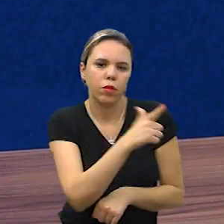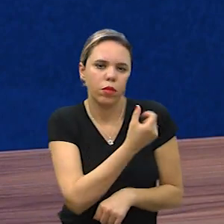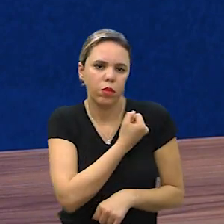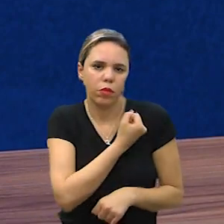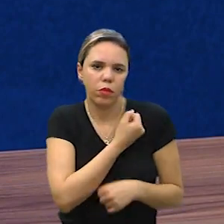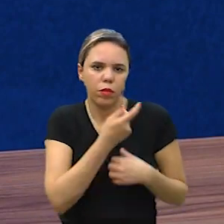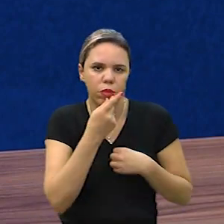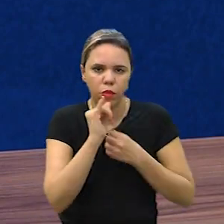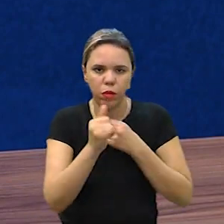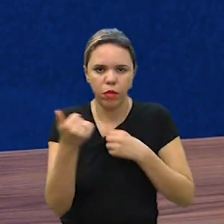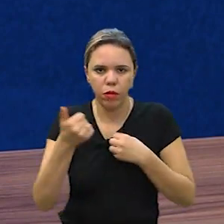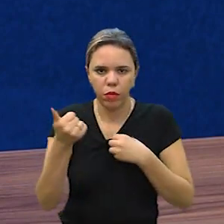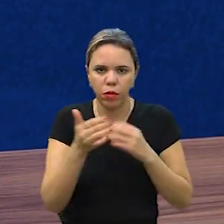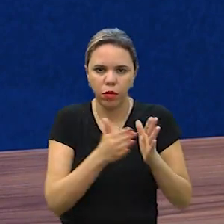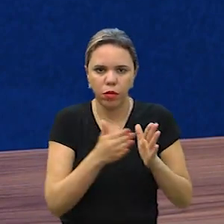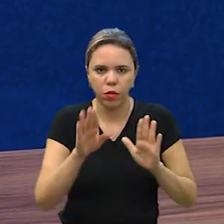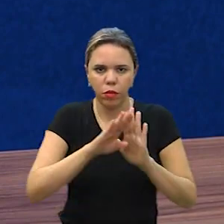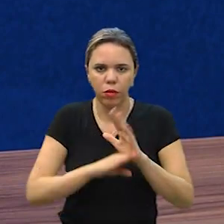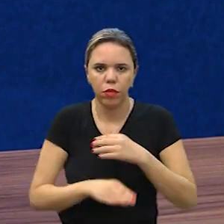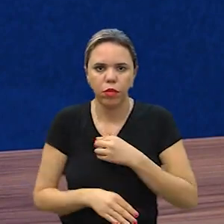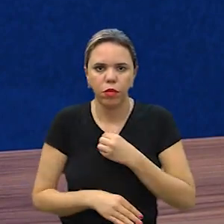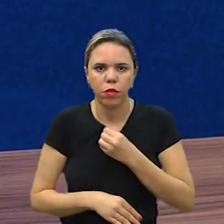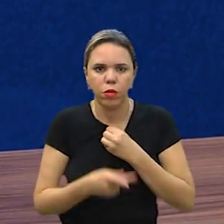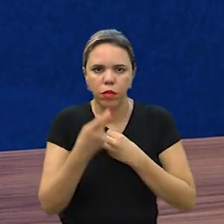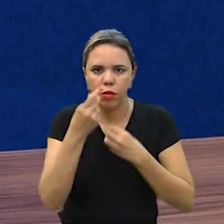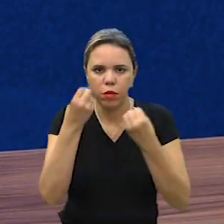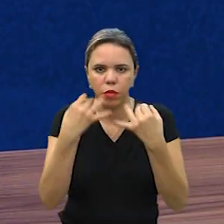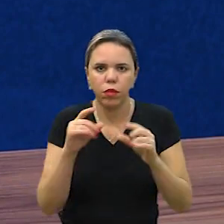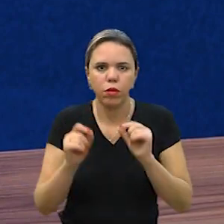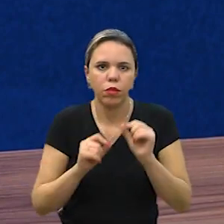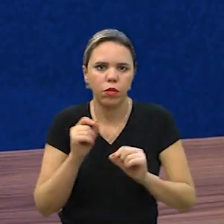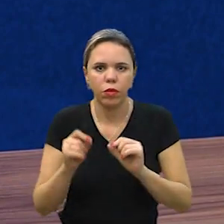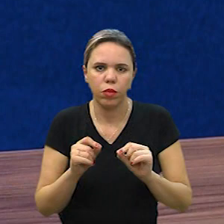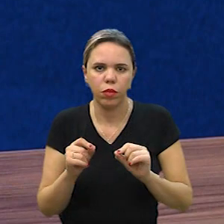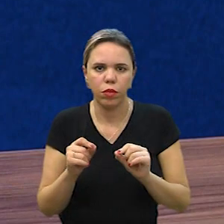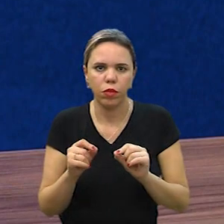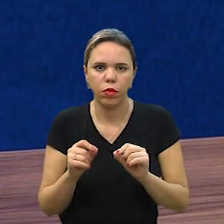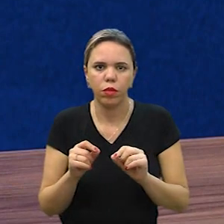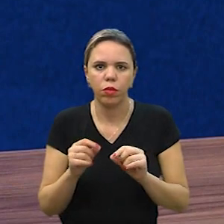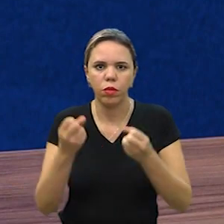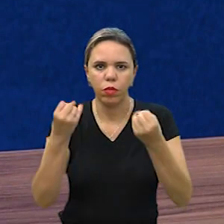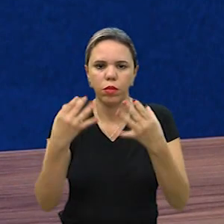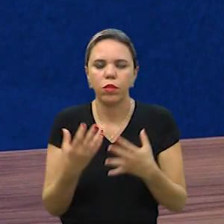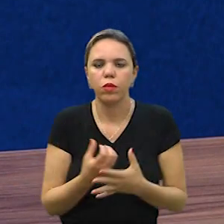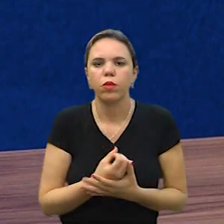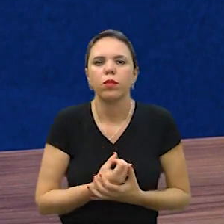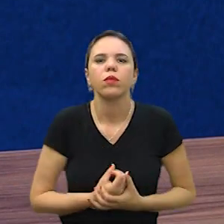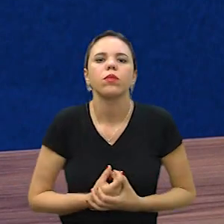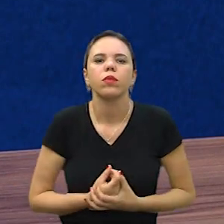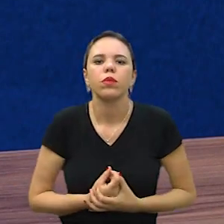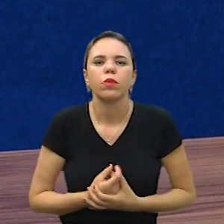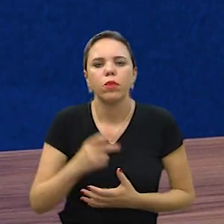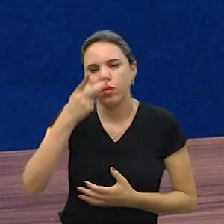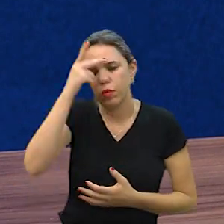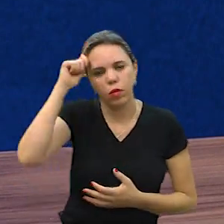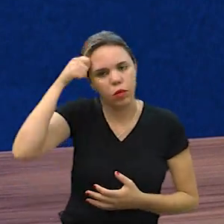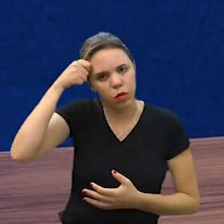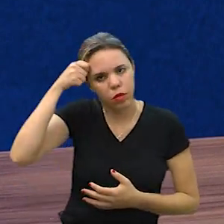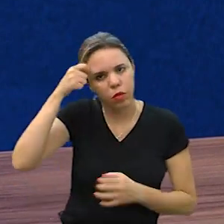um outro número que eu já falei no primeiro bloco, que fala a respeito do quanto